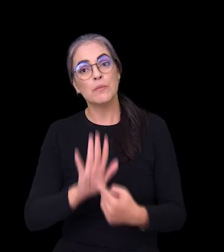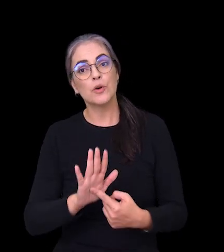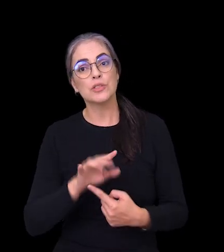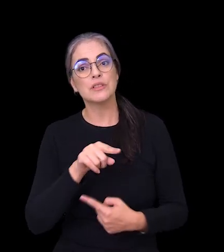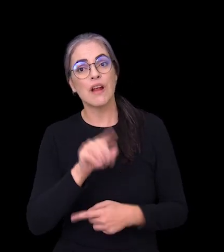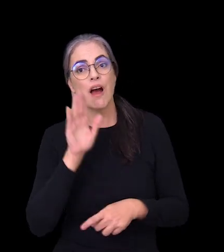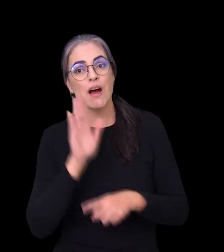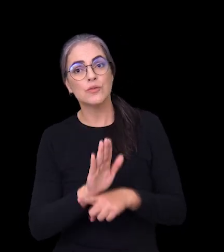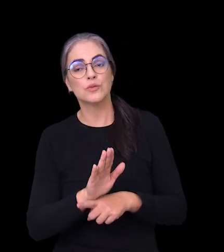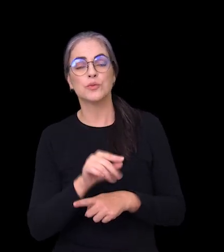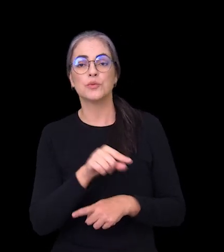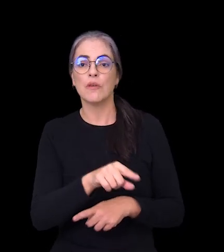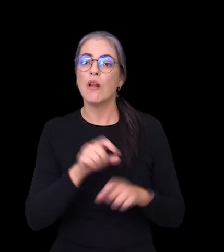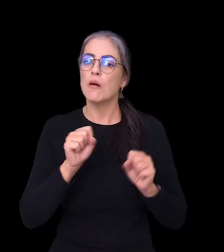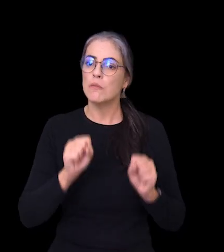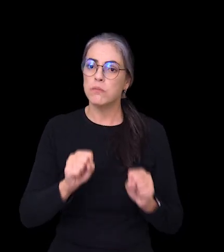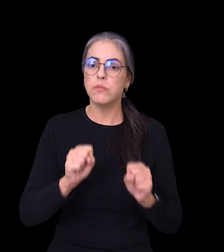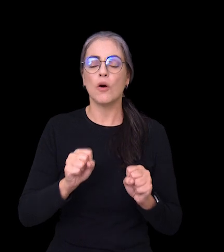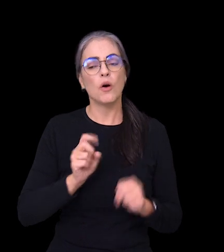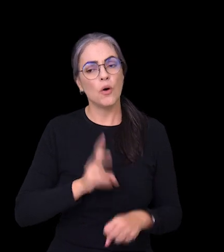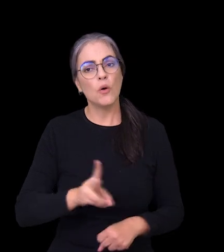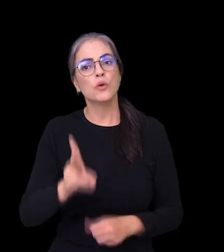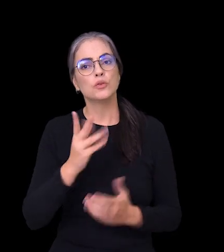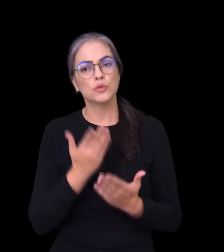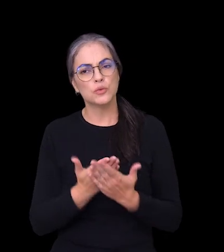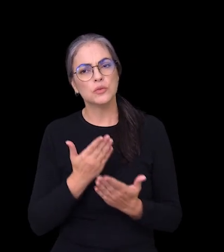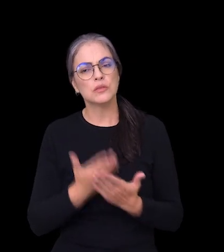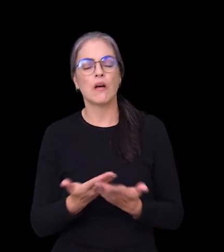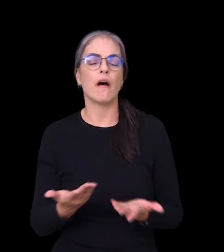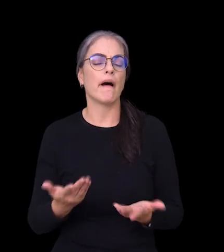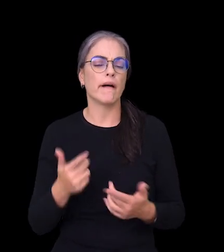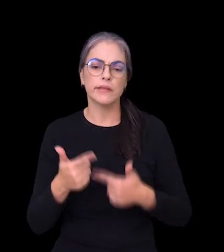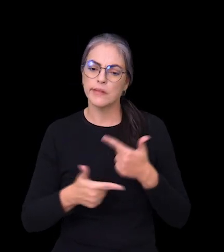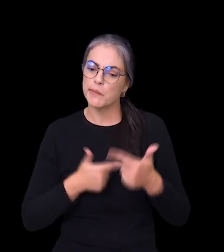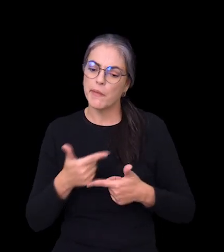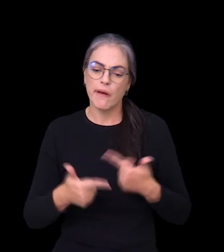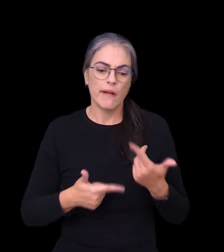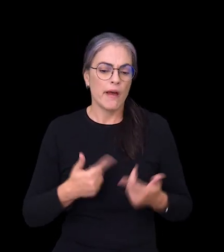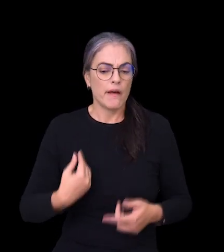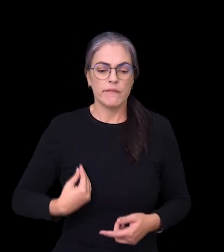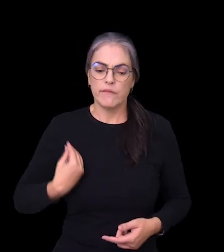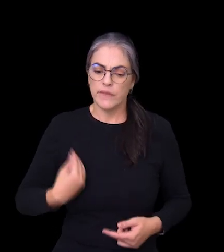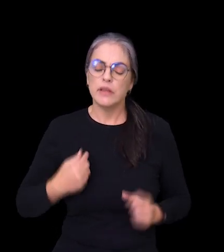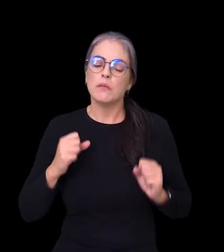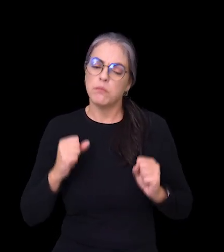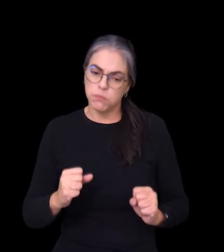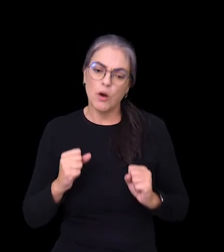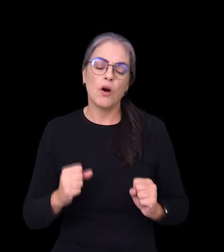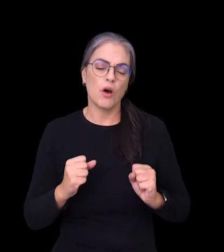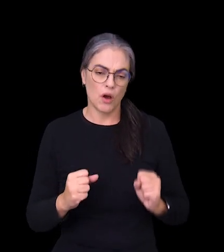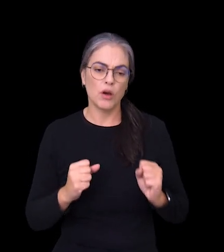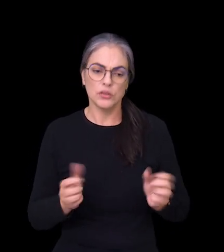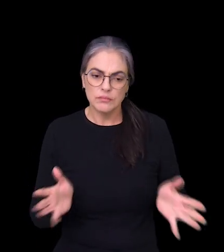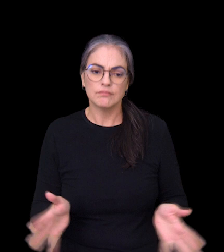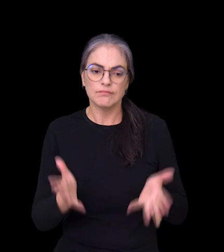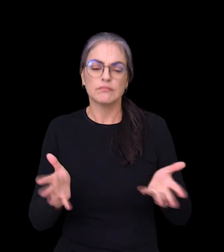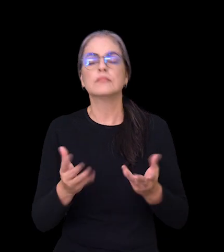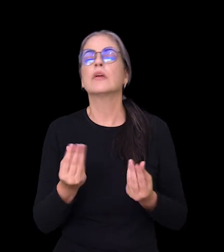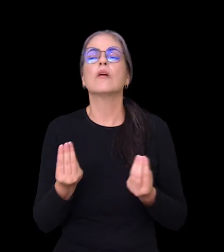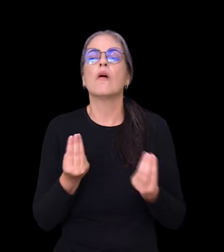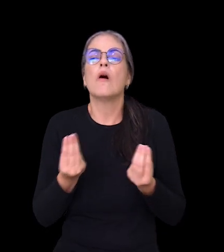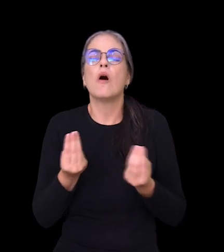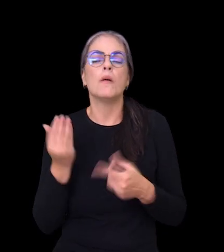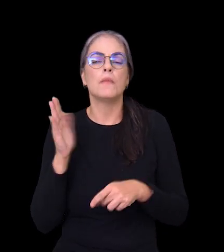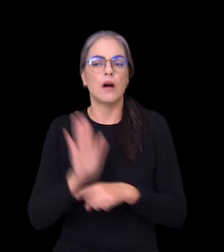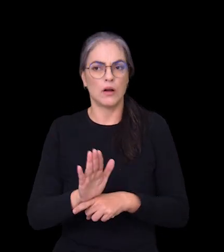né? Ela pode continuar a estudar ou trabalhar, o que tiver de fazer, né? Como é que é oferecido